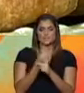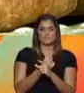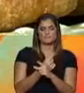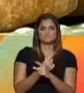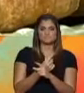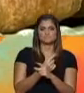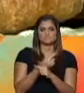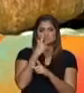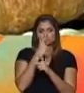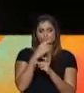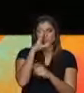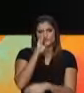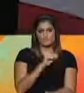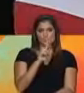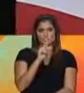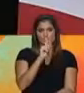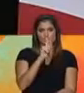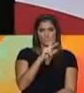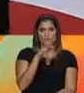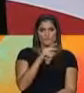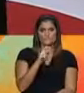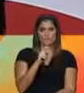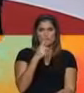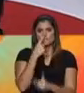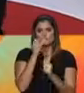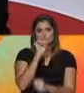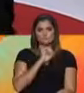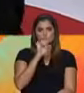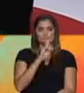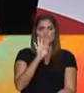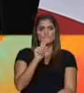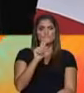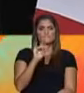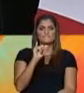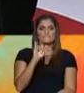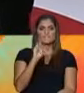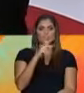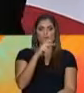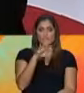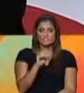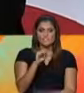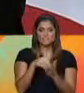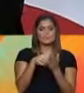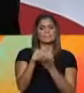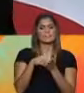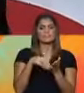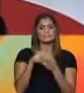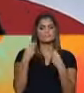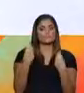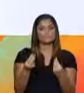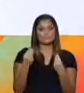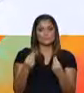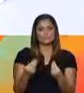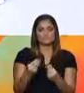na sua alimentação. Para quem não sabe, mas Xerovia é uma espécie de cenoura. Temos as feijocas de manteigas. Também são boas.